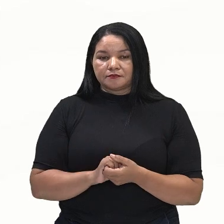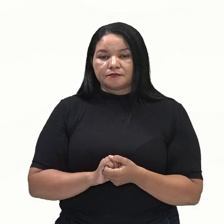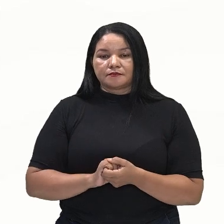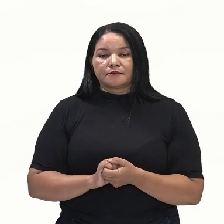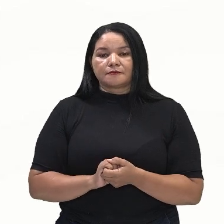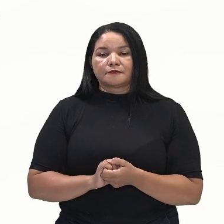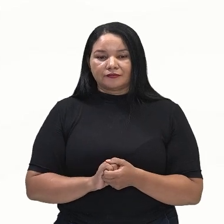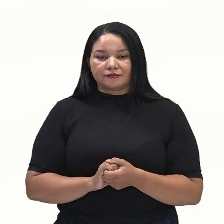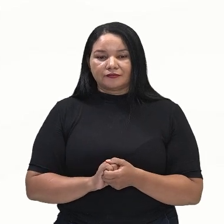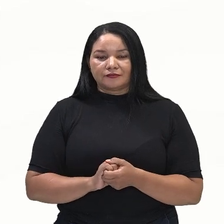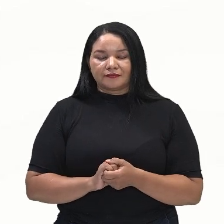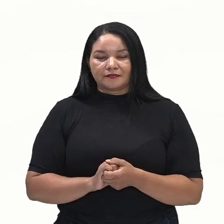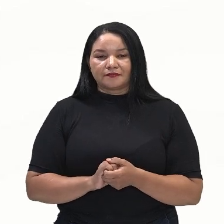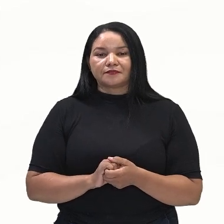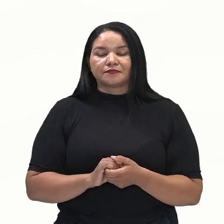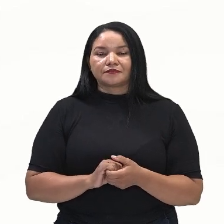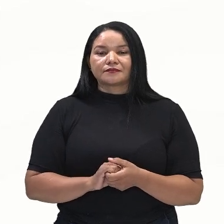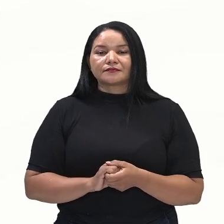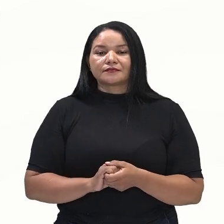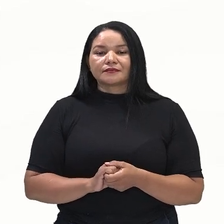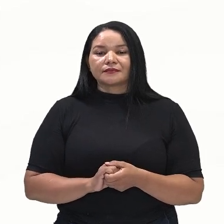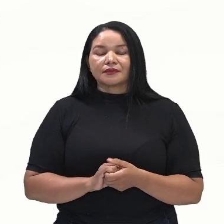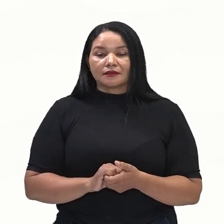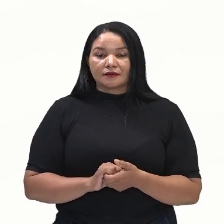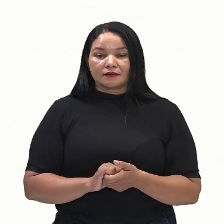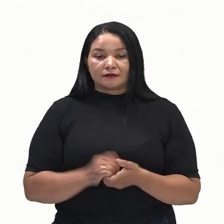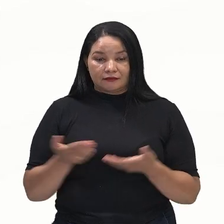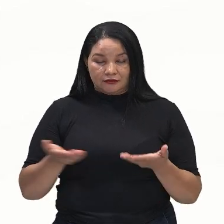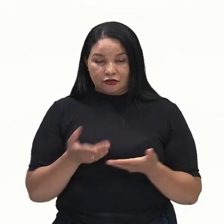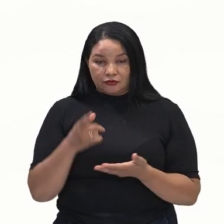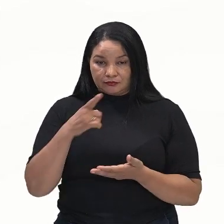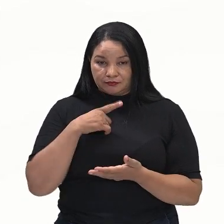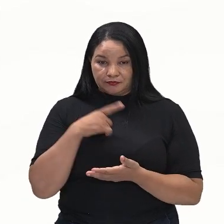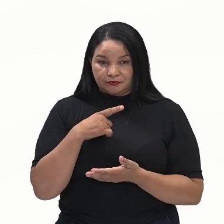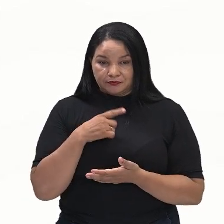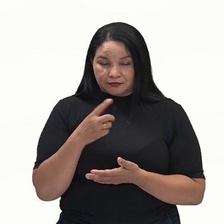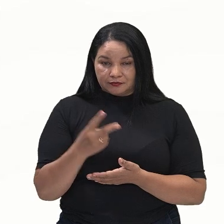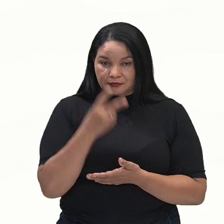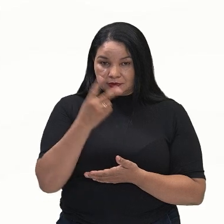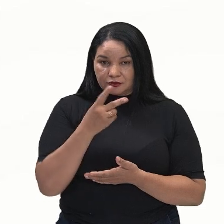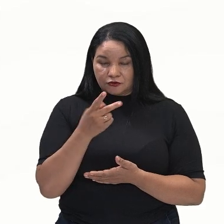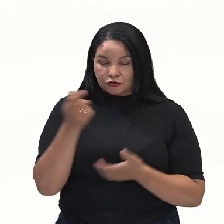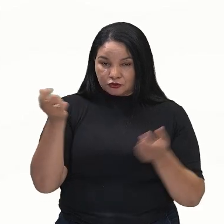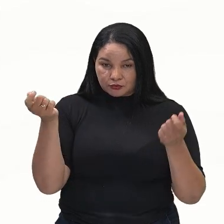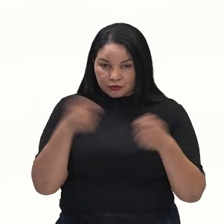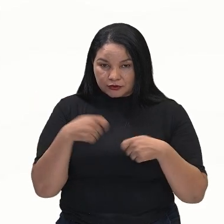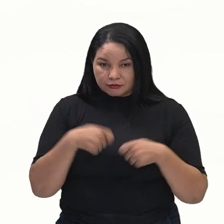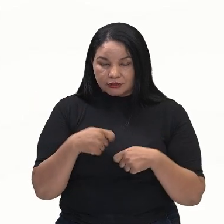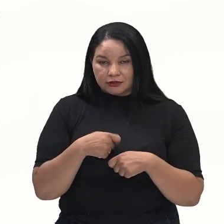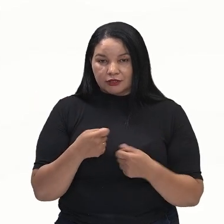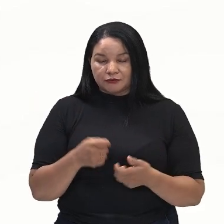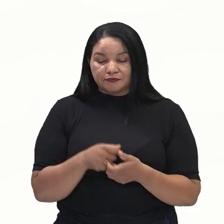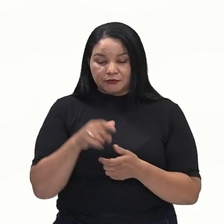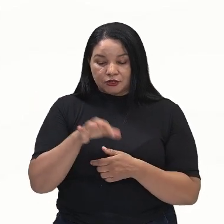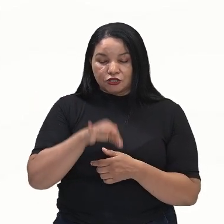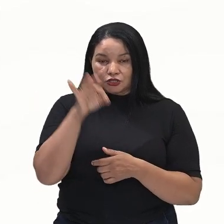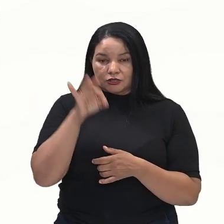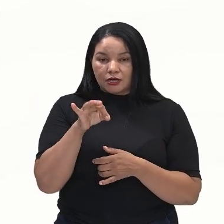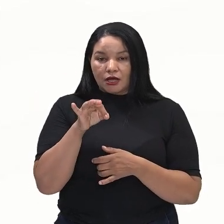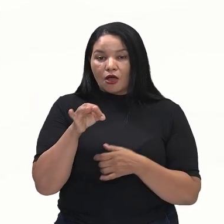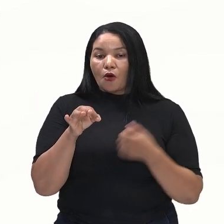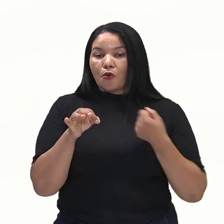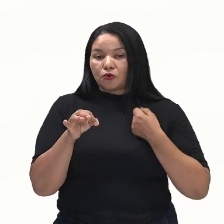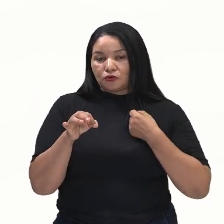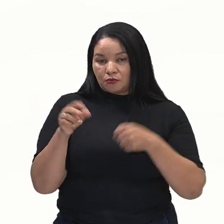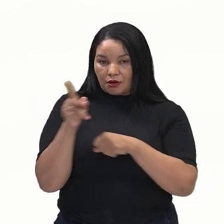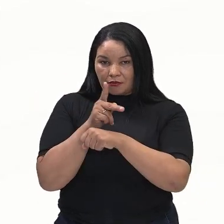Então, olha só, gente. A gente tem 2 possibilidades de retirar um número par, beleza? Vamos